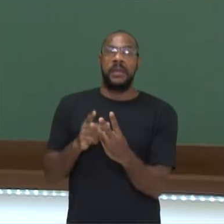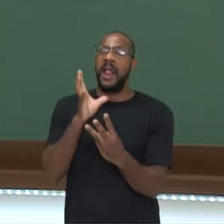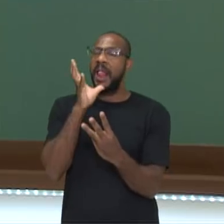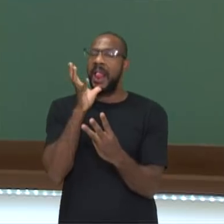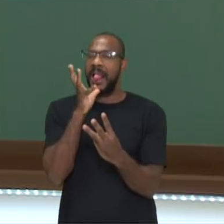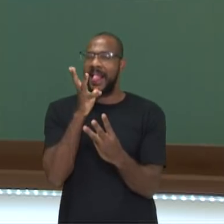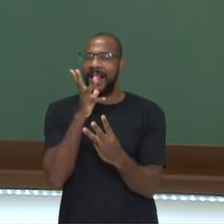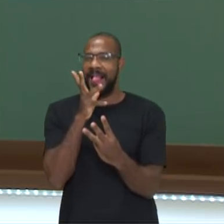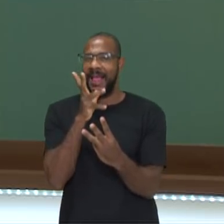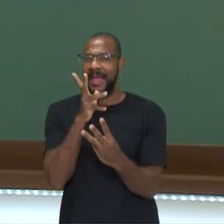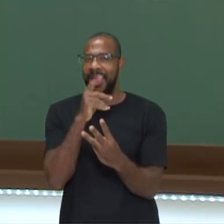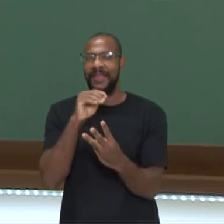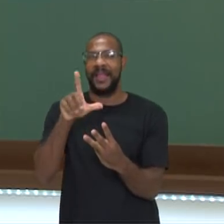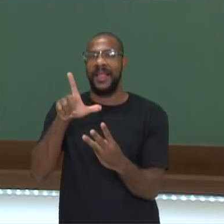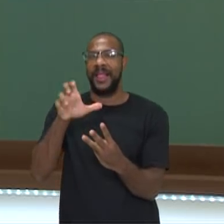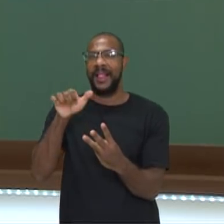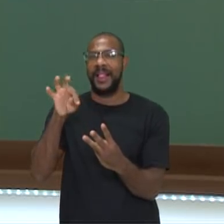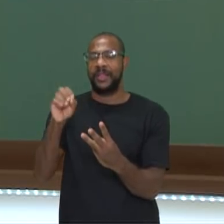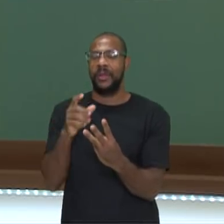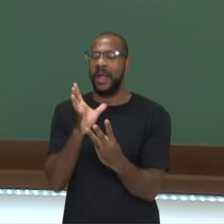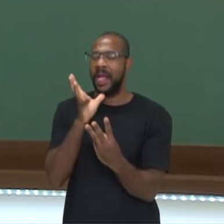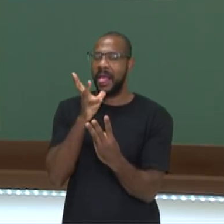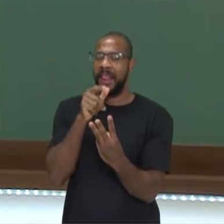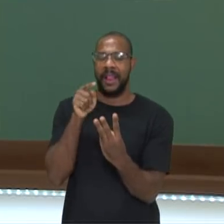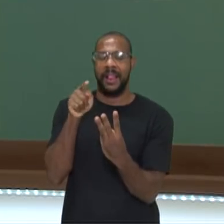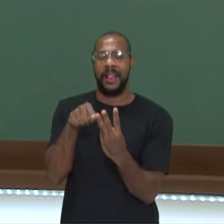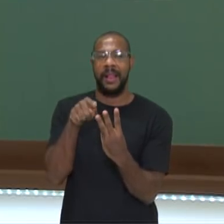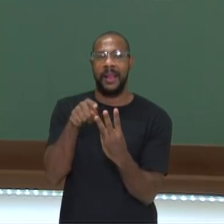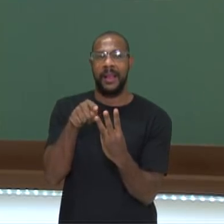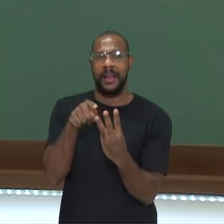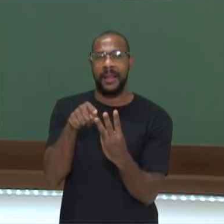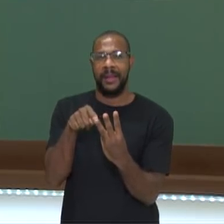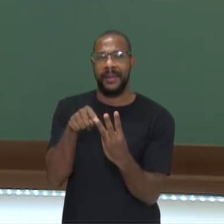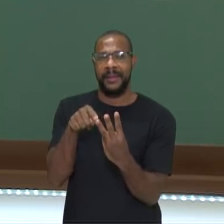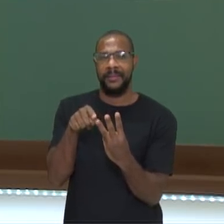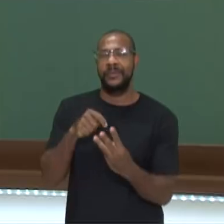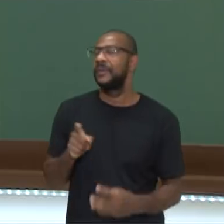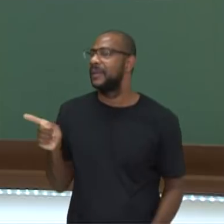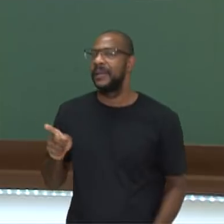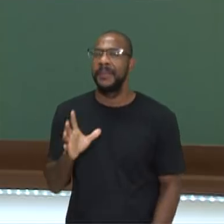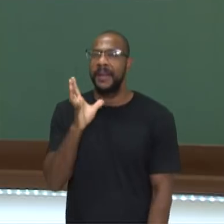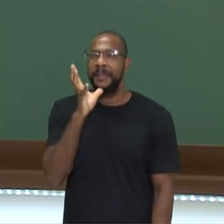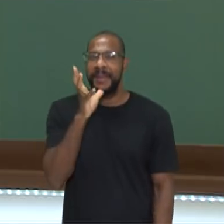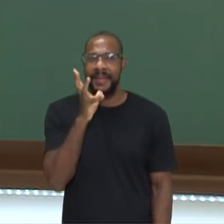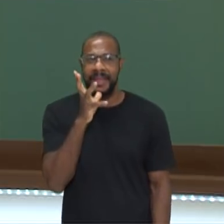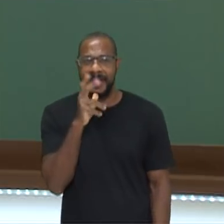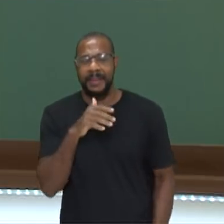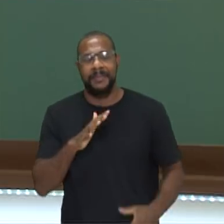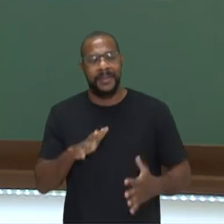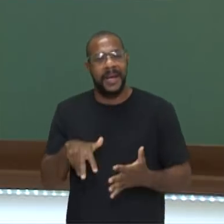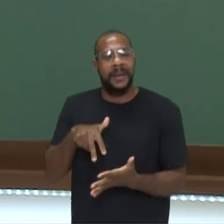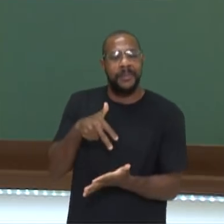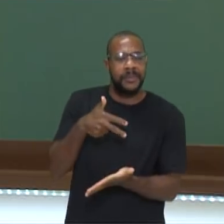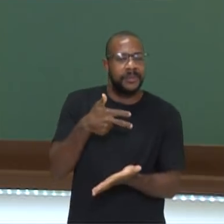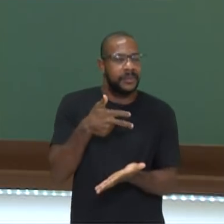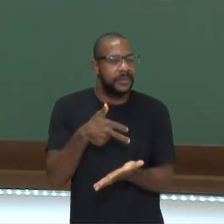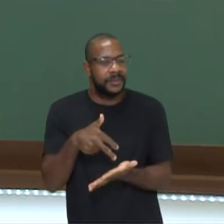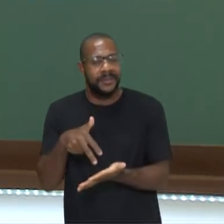aquele compasso, aquele ritmo bem mais lento, né? A música ela é